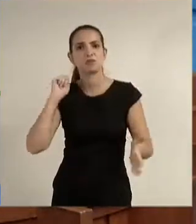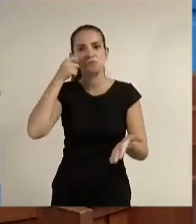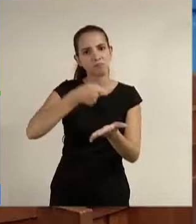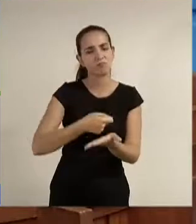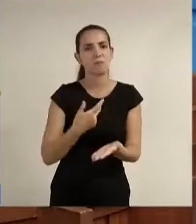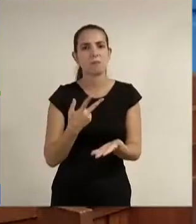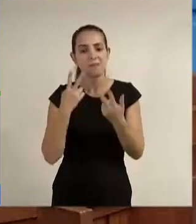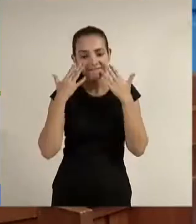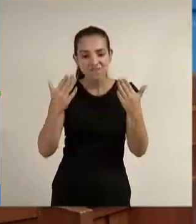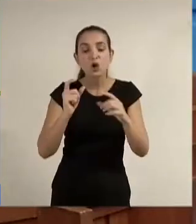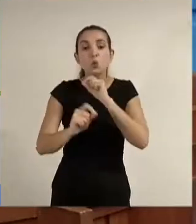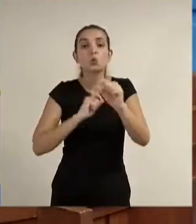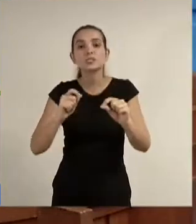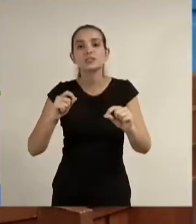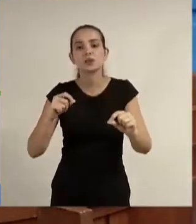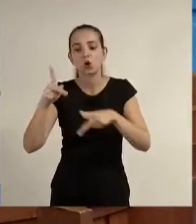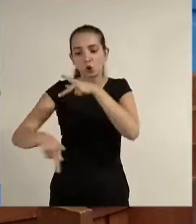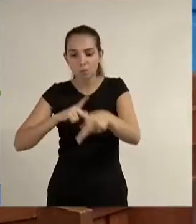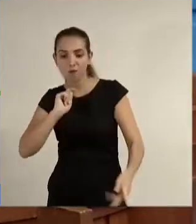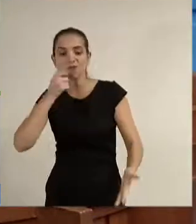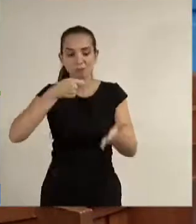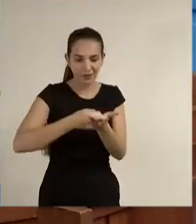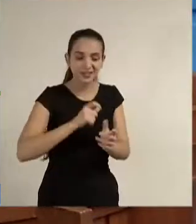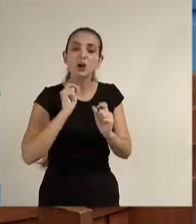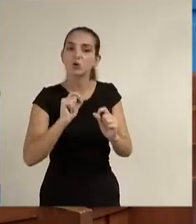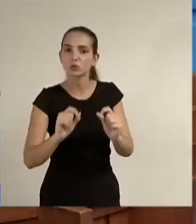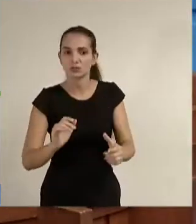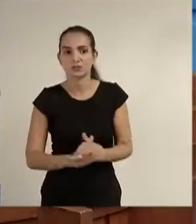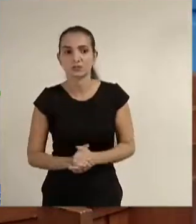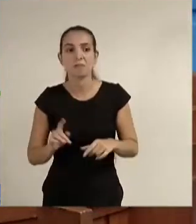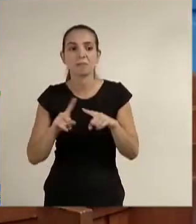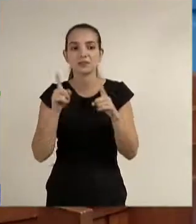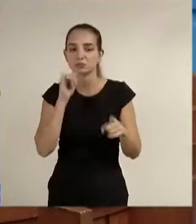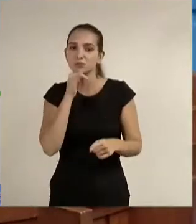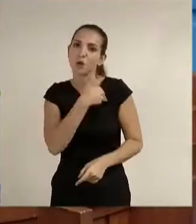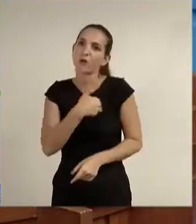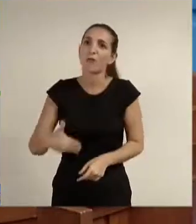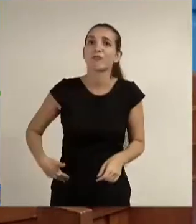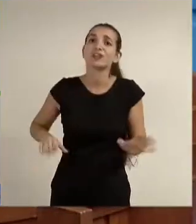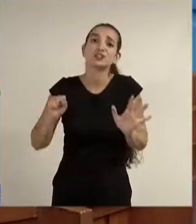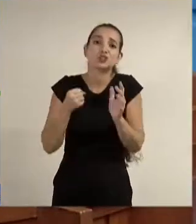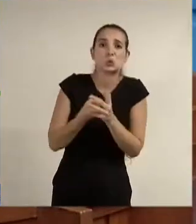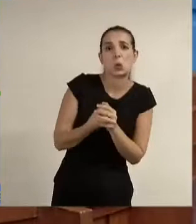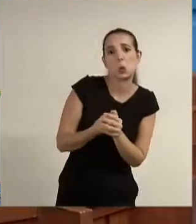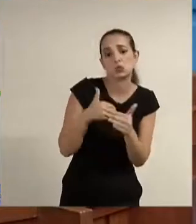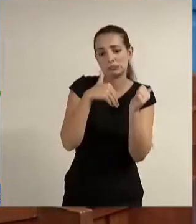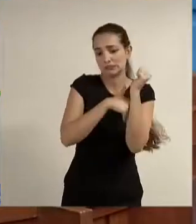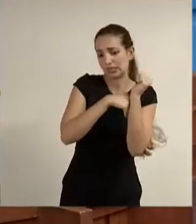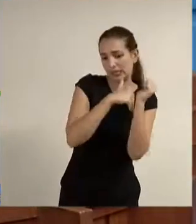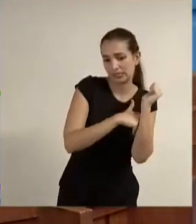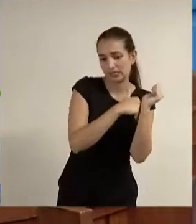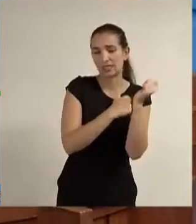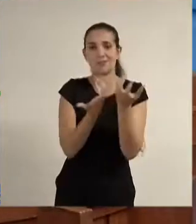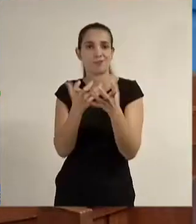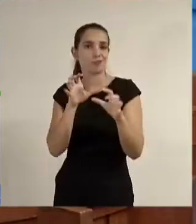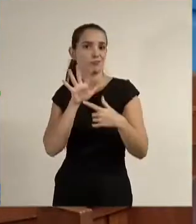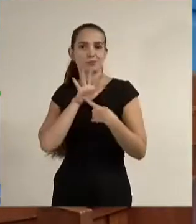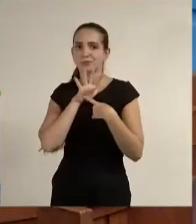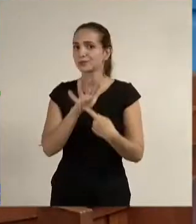as pessoas vão entender você, vão te compreender. Agora, se está tudo sempre escondido, não, isso ninguém pode ver, aquilo tem que ficar